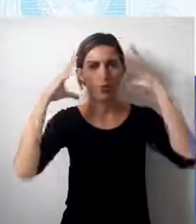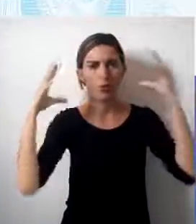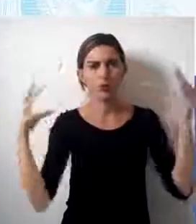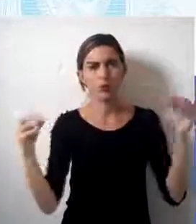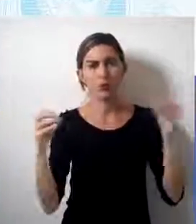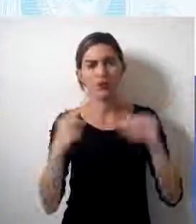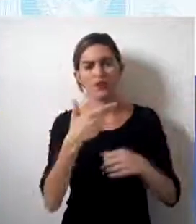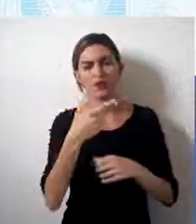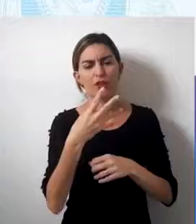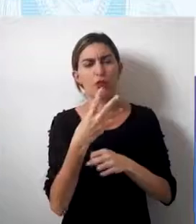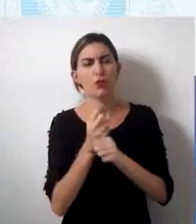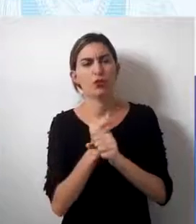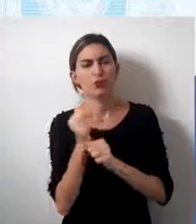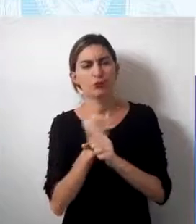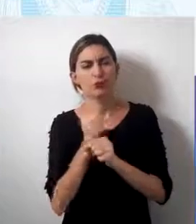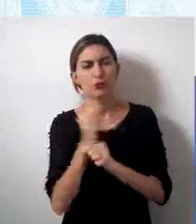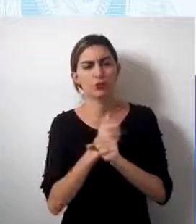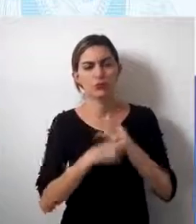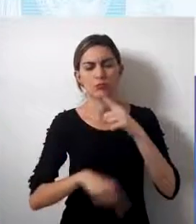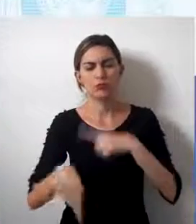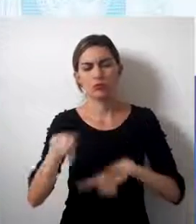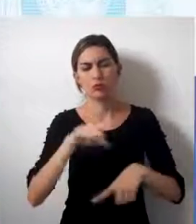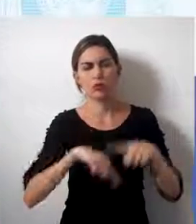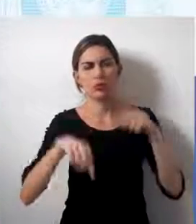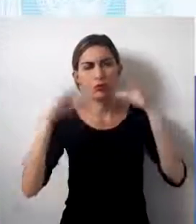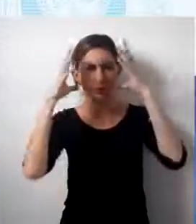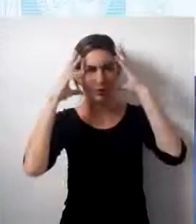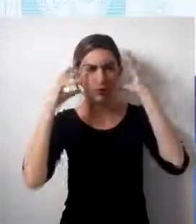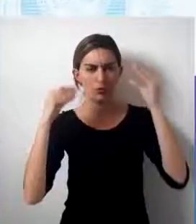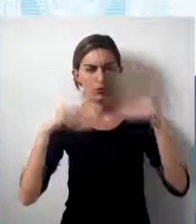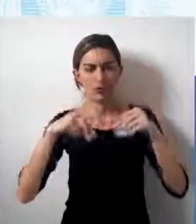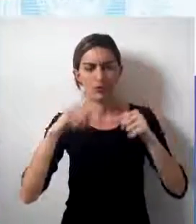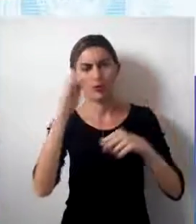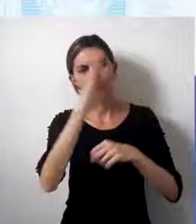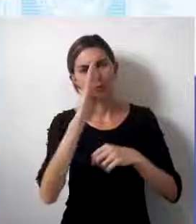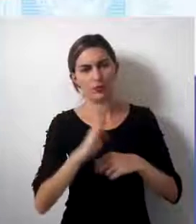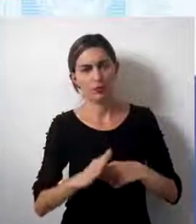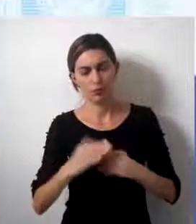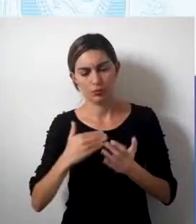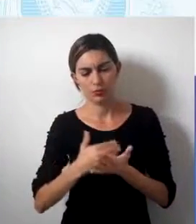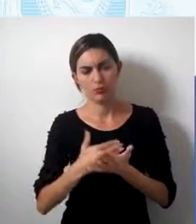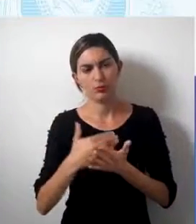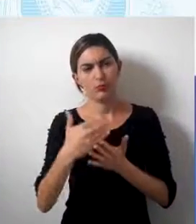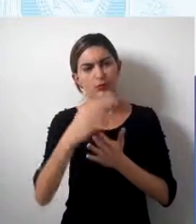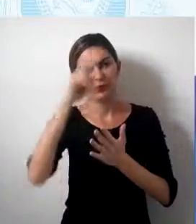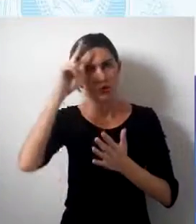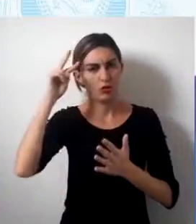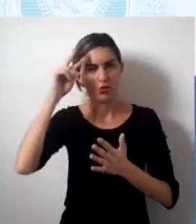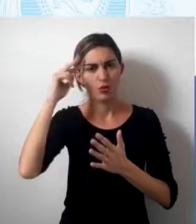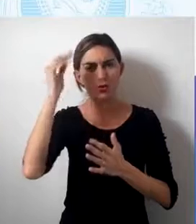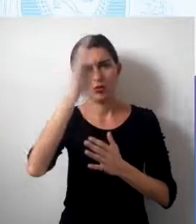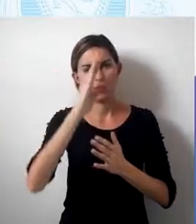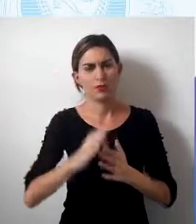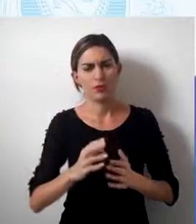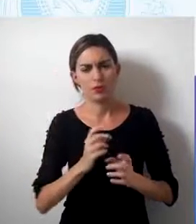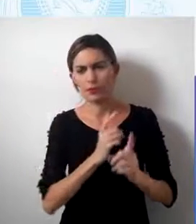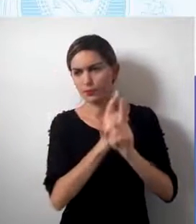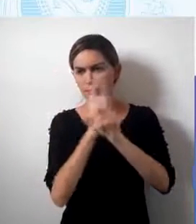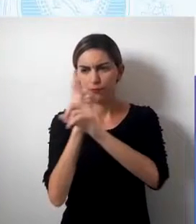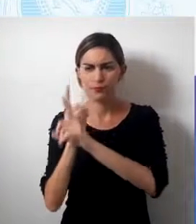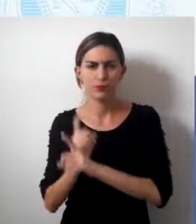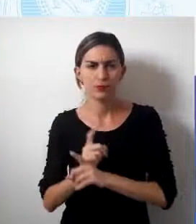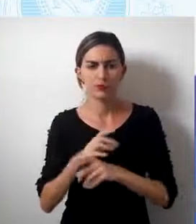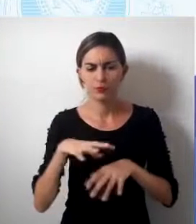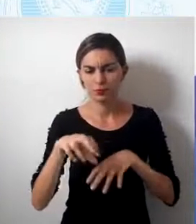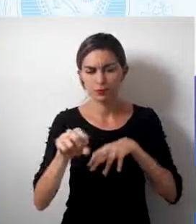Durou 24 anos esse domínio holandês em terras brasileiras. No início da história do Brasil, observamos que a ocupação